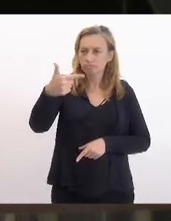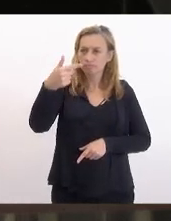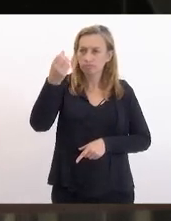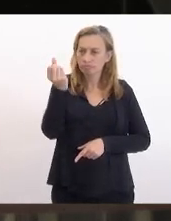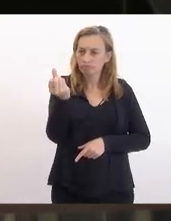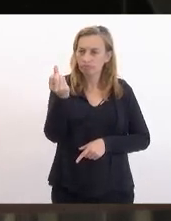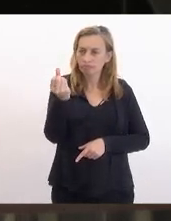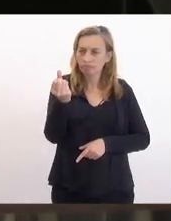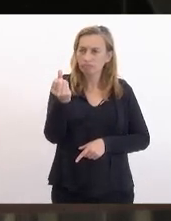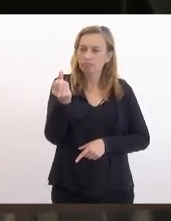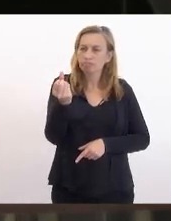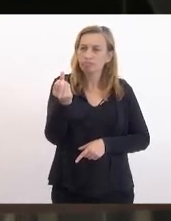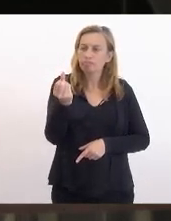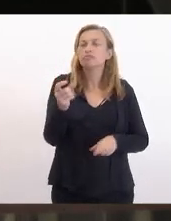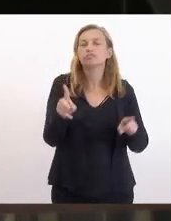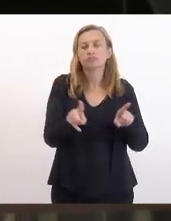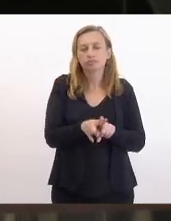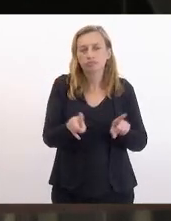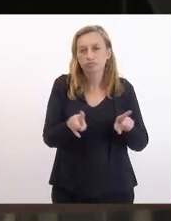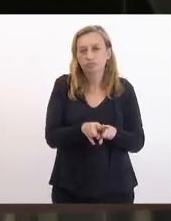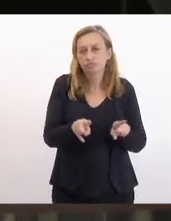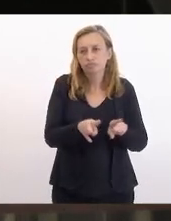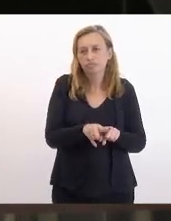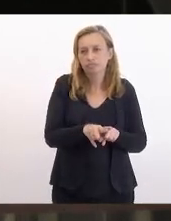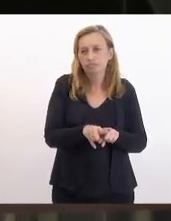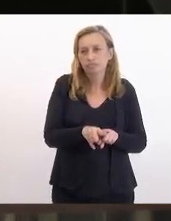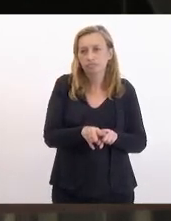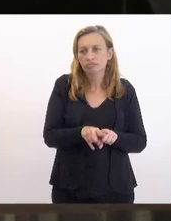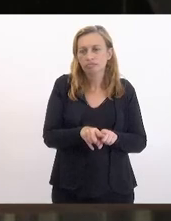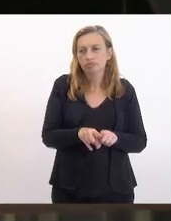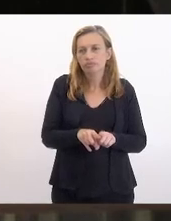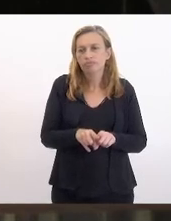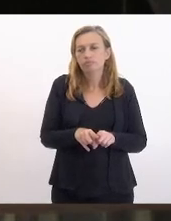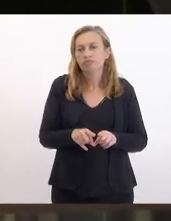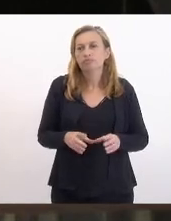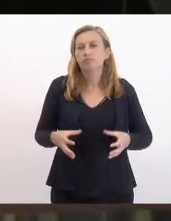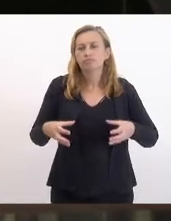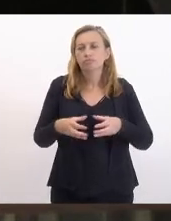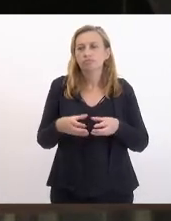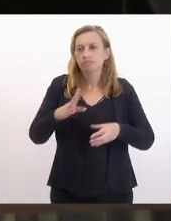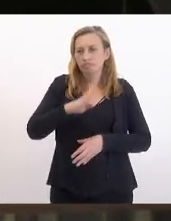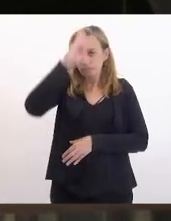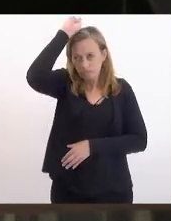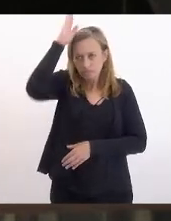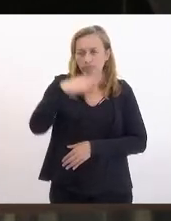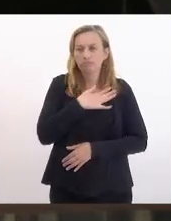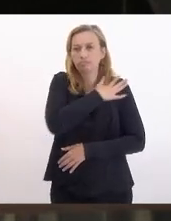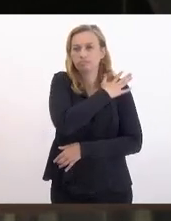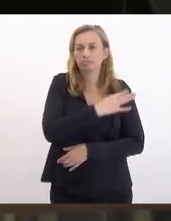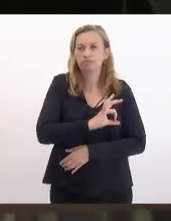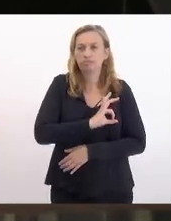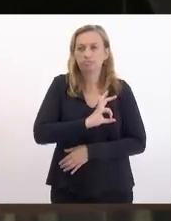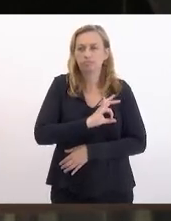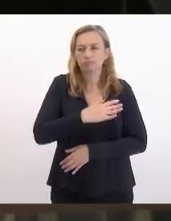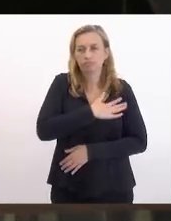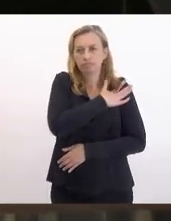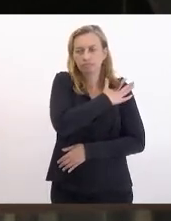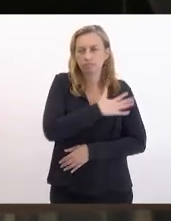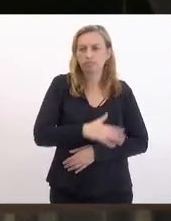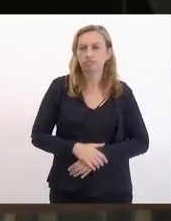que Anistia também o corpo militares do Corpo de Bombeiros e policiais militares